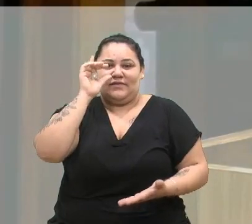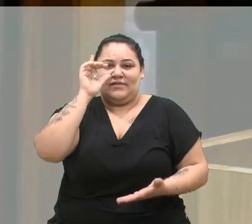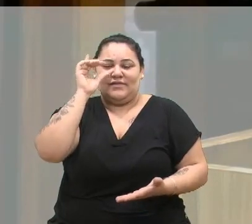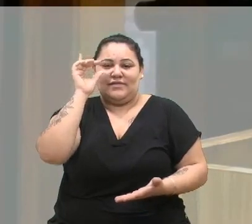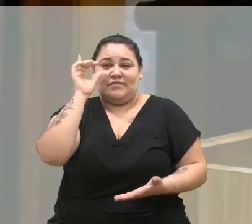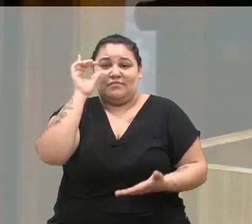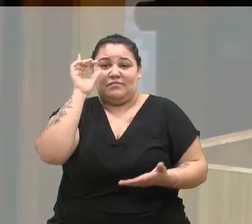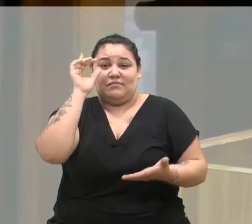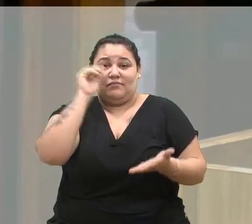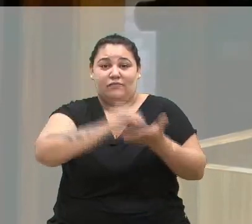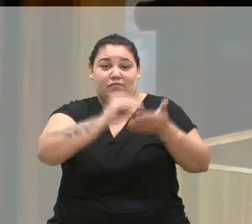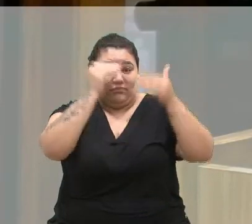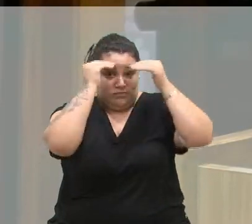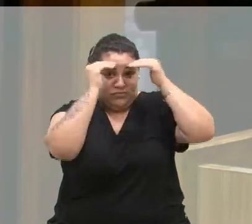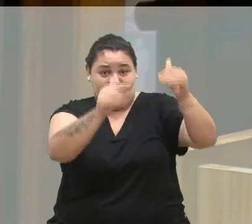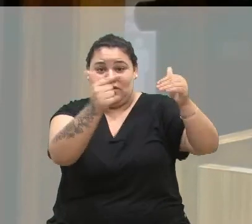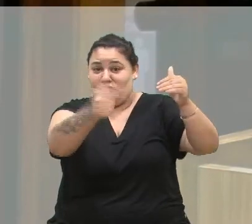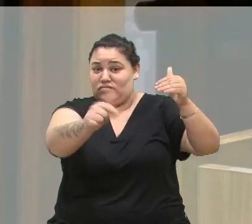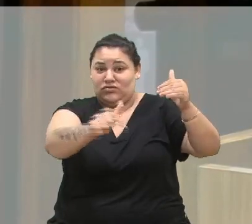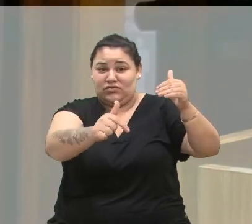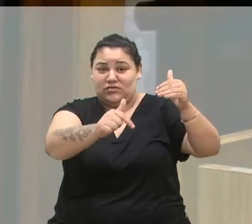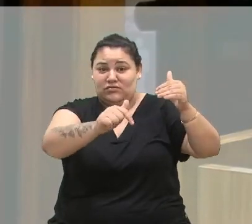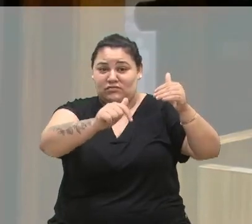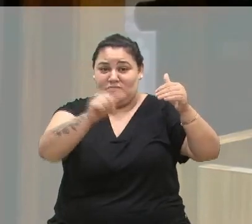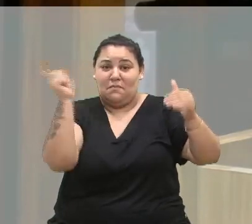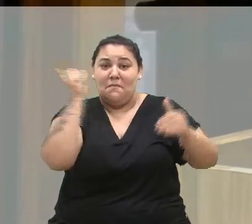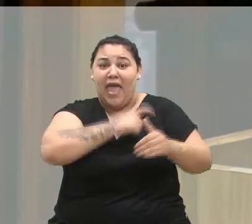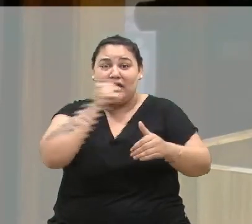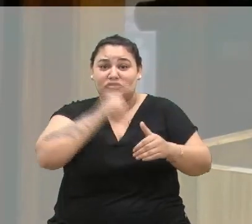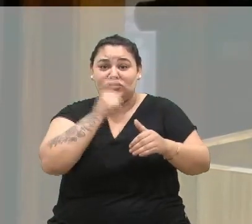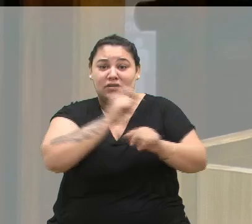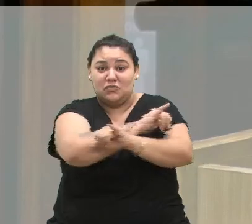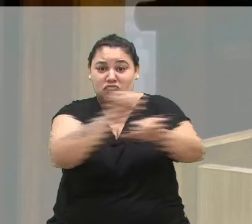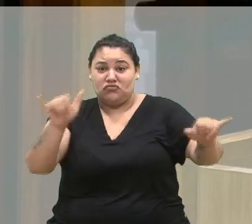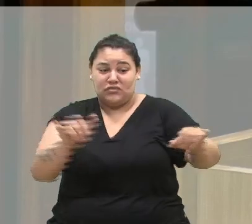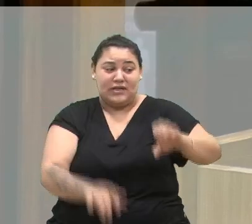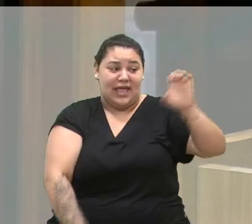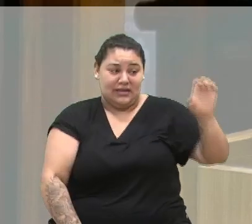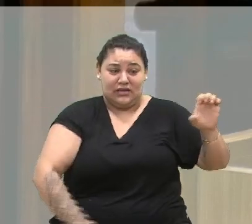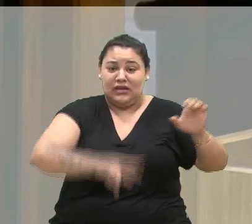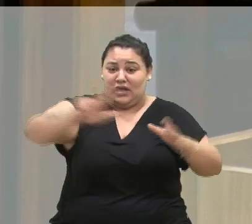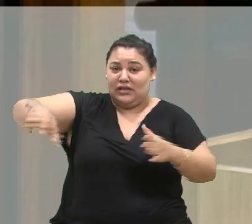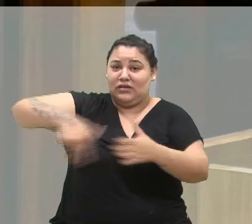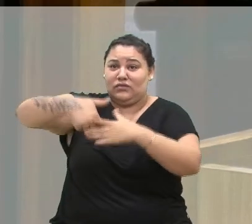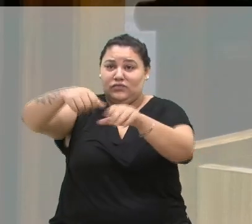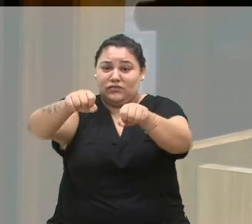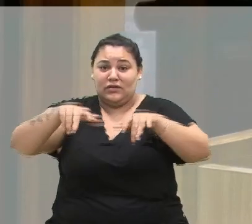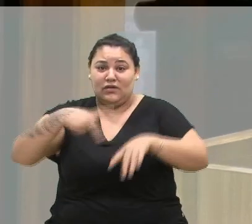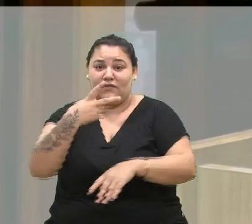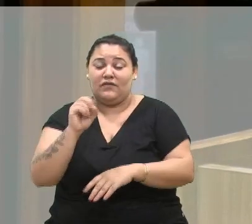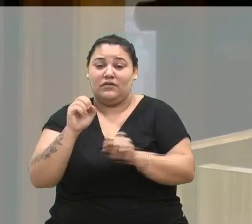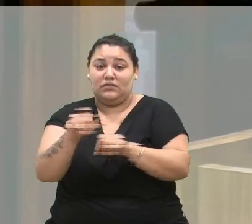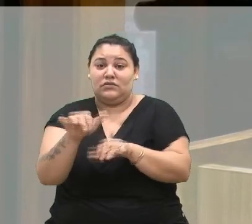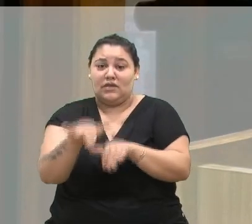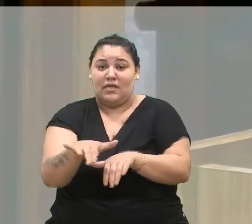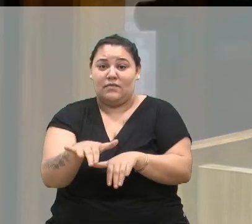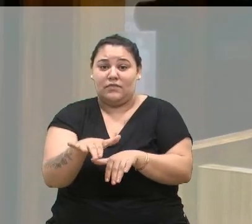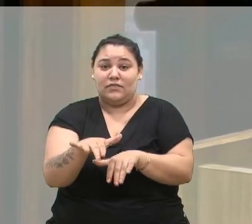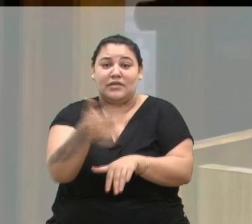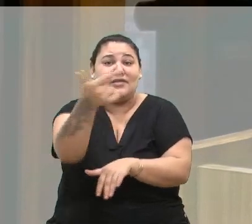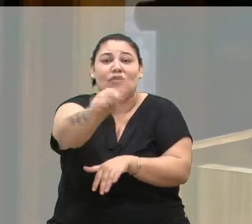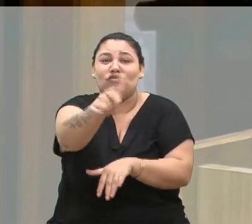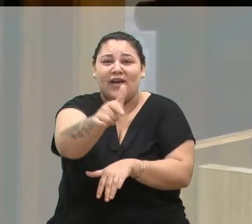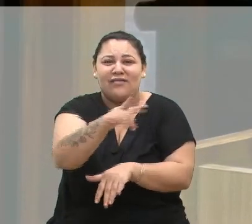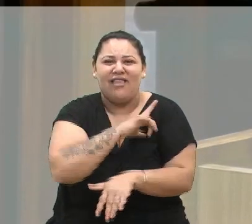a desinformação e as fake news da esquerda naquela tribuna do plenário 20 de setembro. Não tiveram